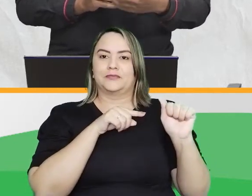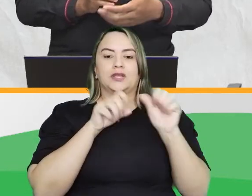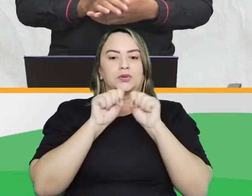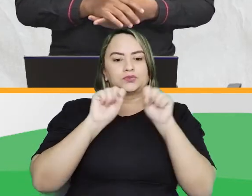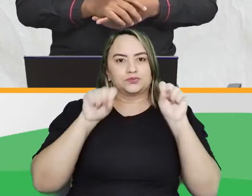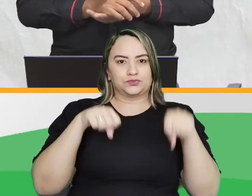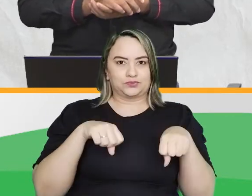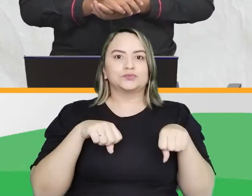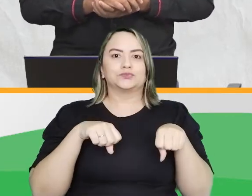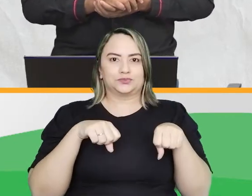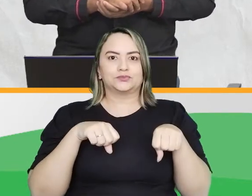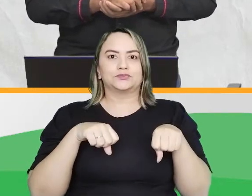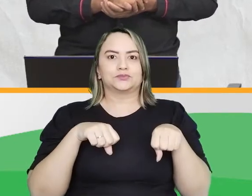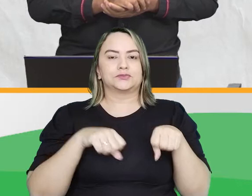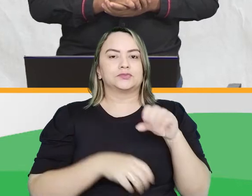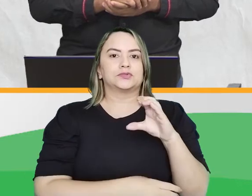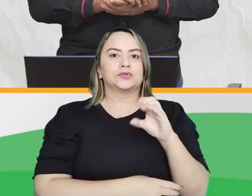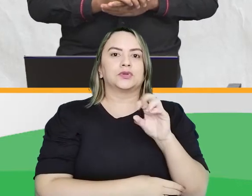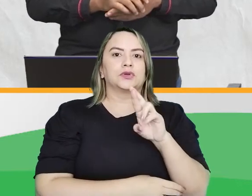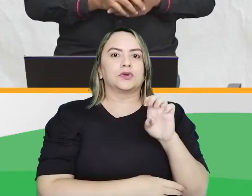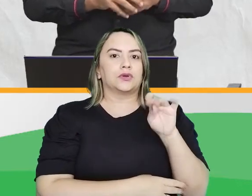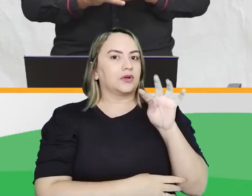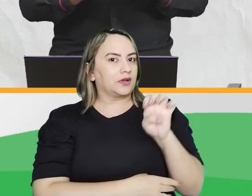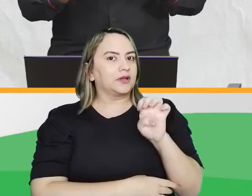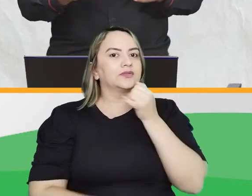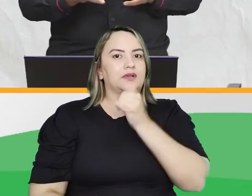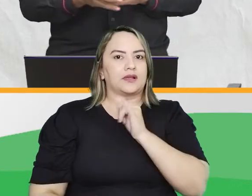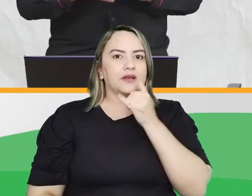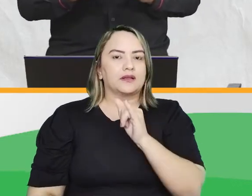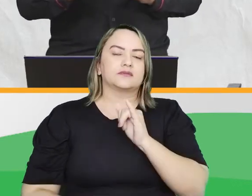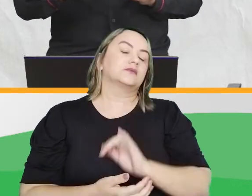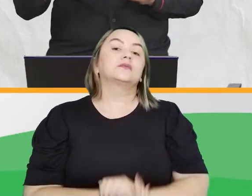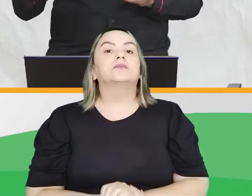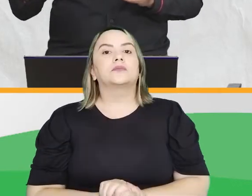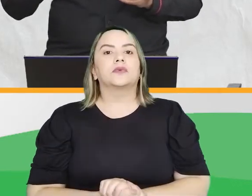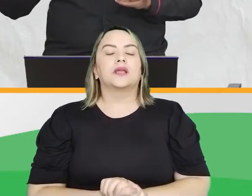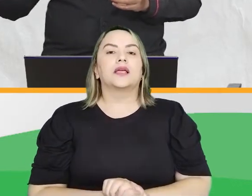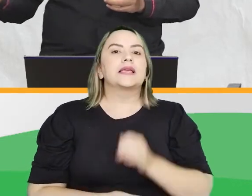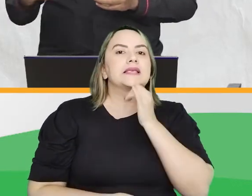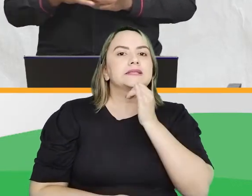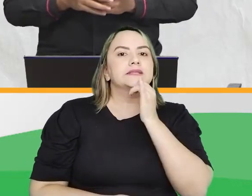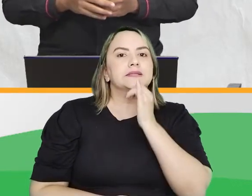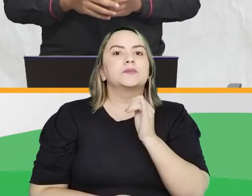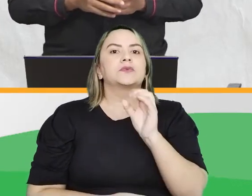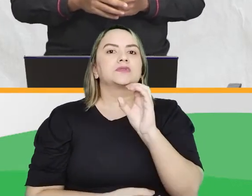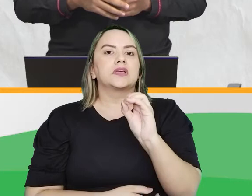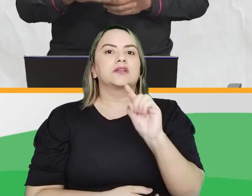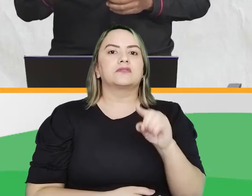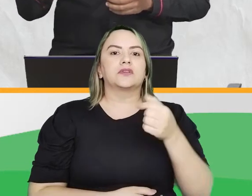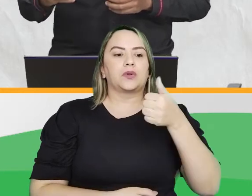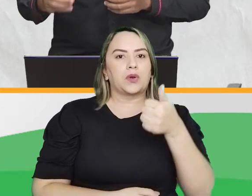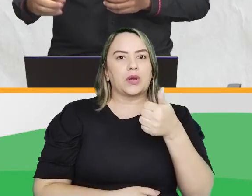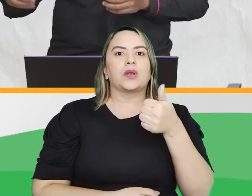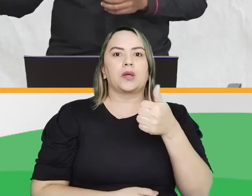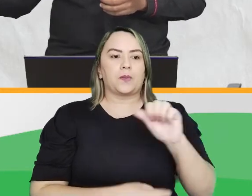Sistema Internacional de Corrente Elétrica, tá bem? Então, o correto é eu falar, a intensidade de corrente de tal circuito